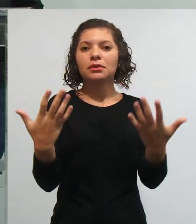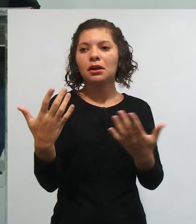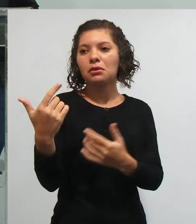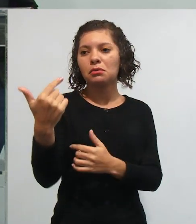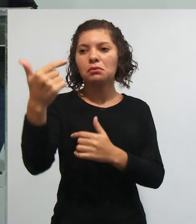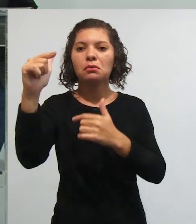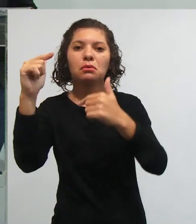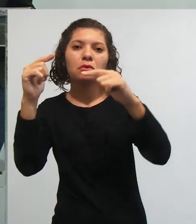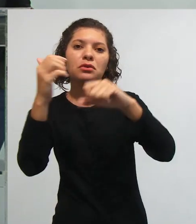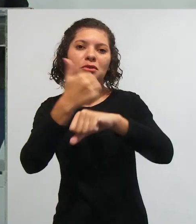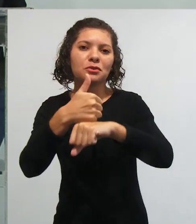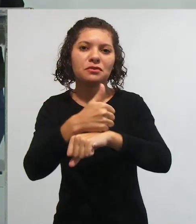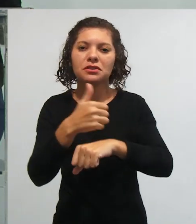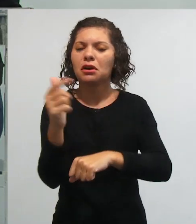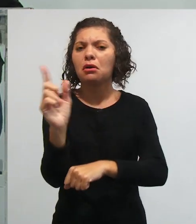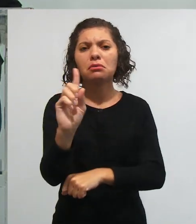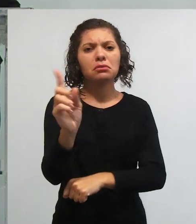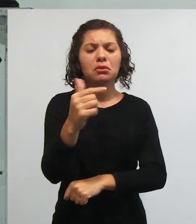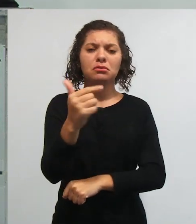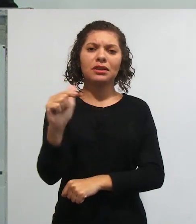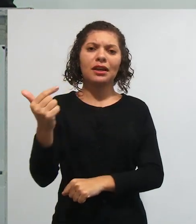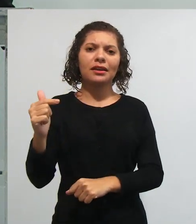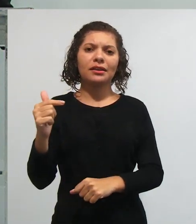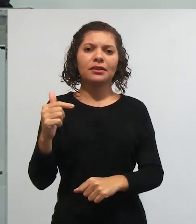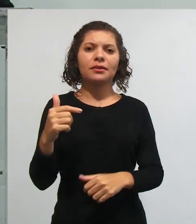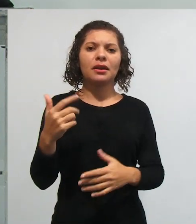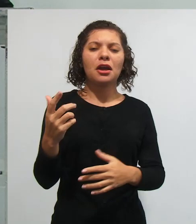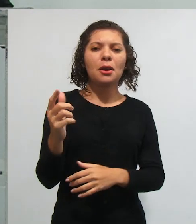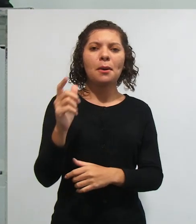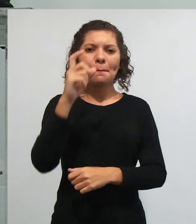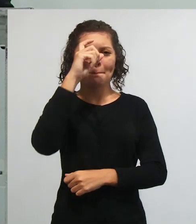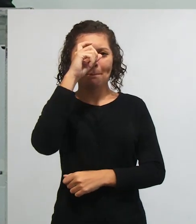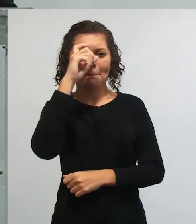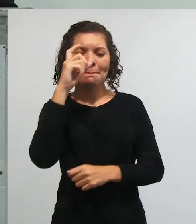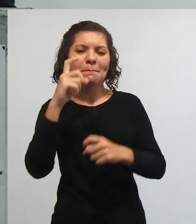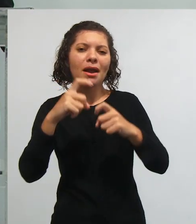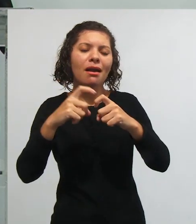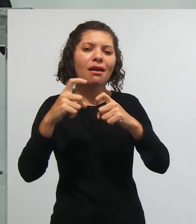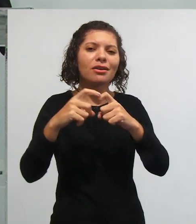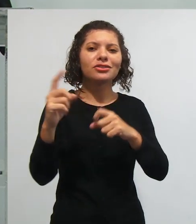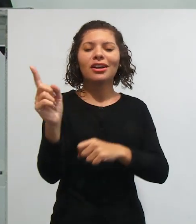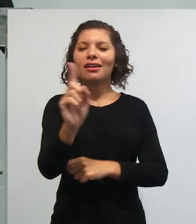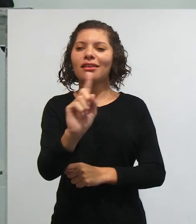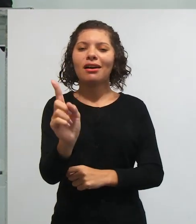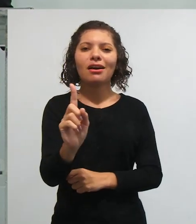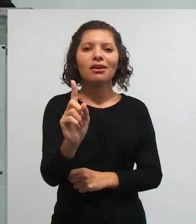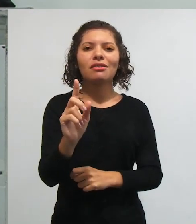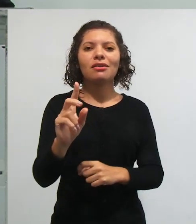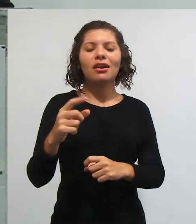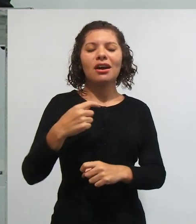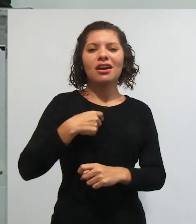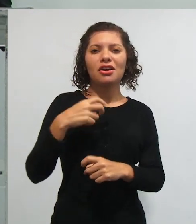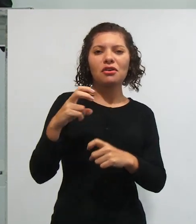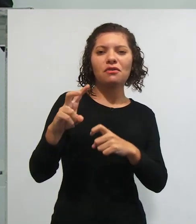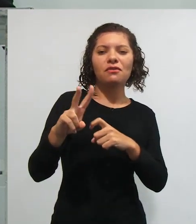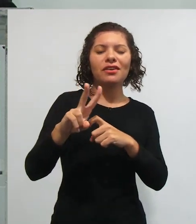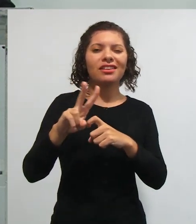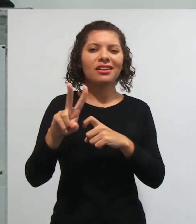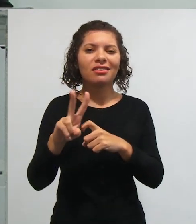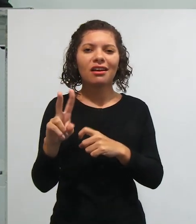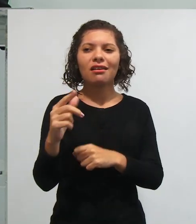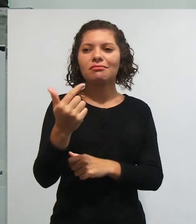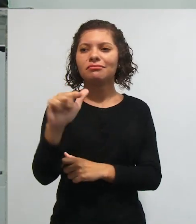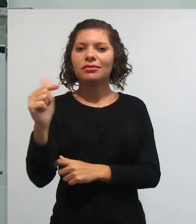outras profissões eu digo eu não preciso dizer eu não sou médica eu não sou veterinária eu não